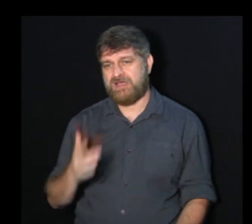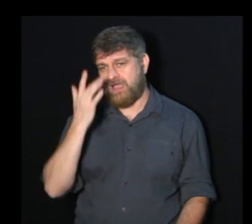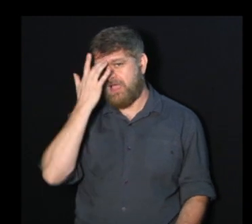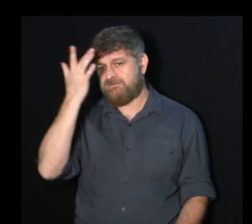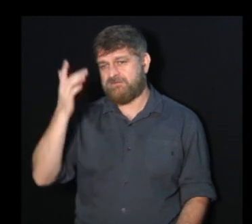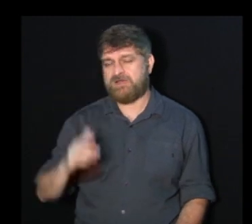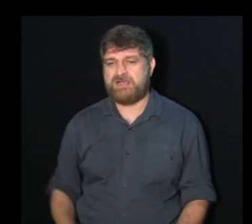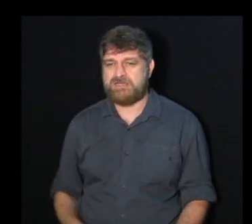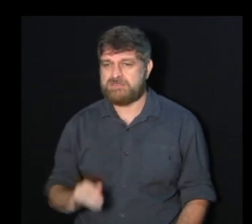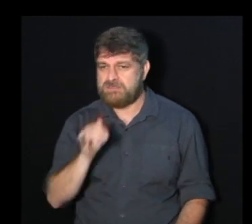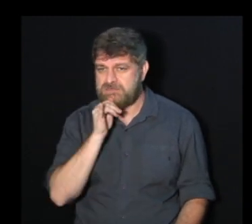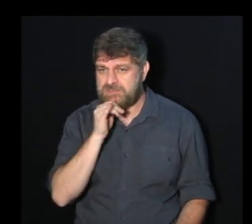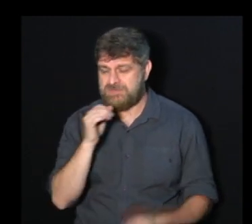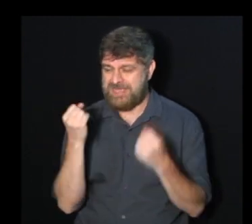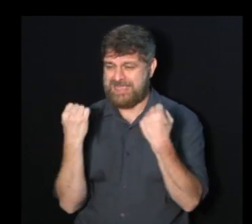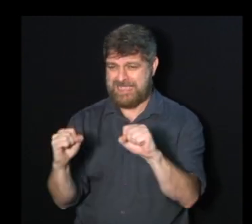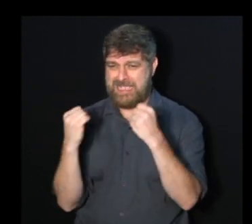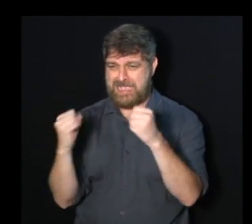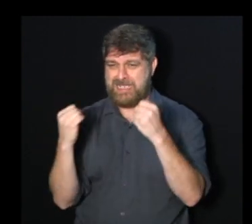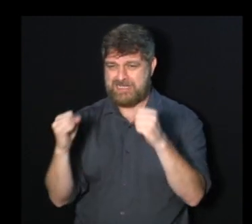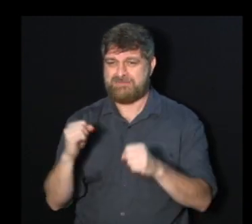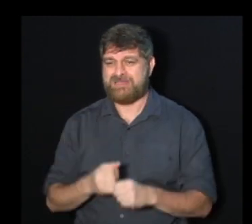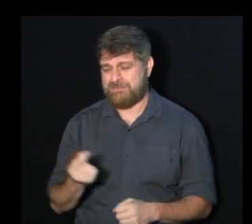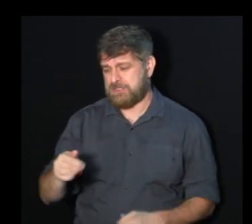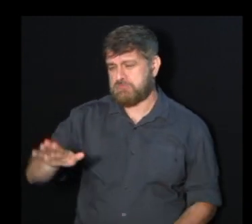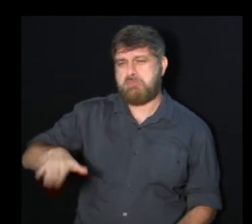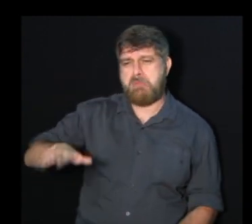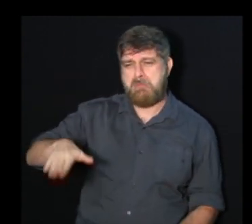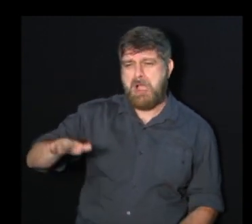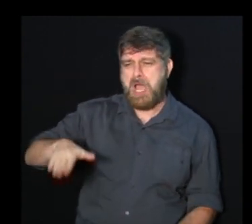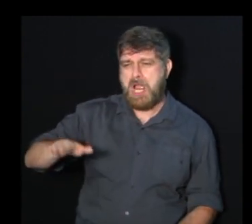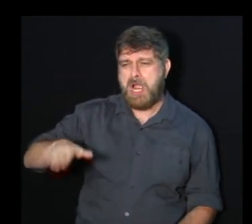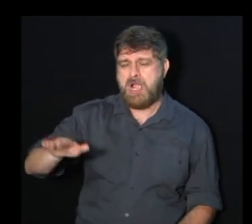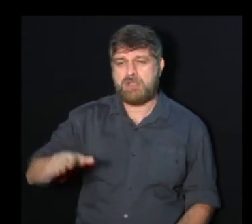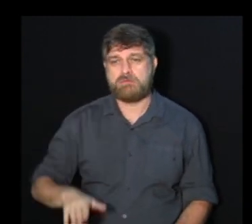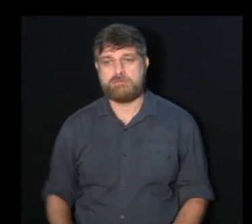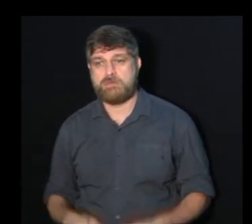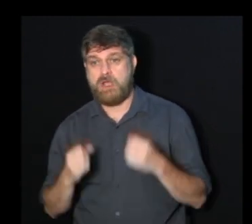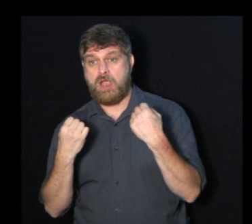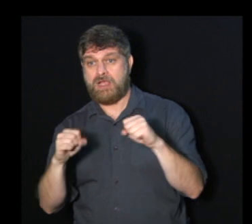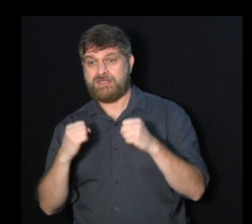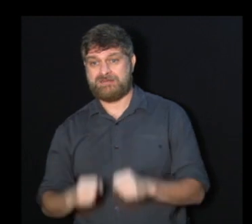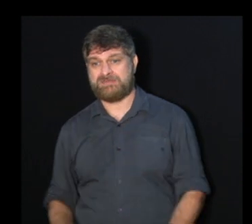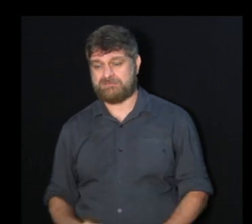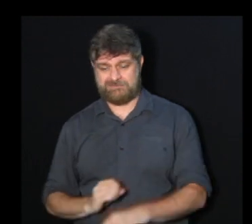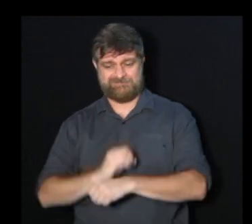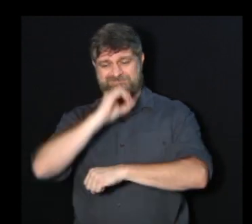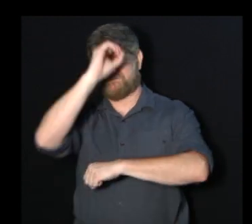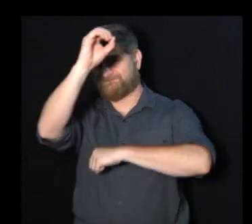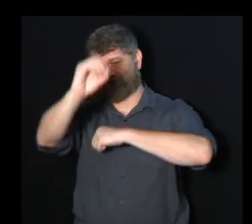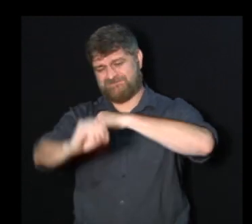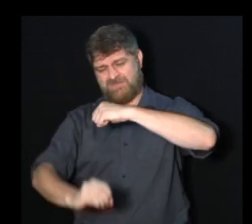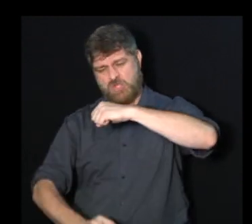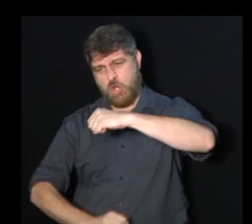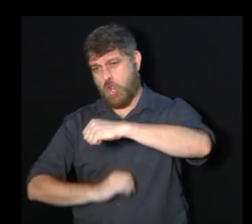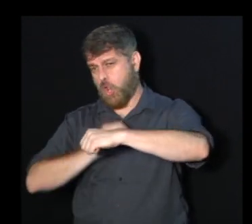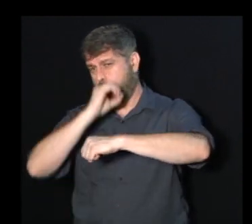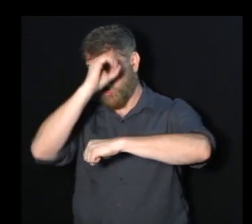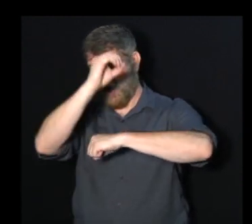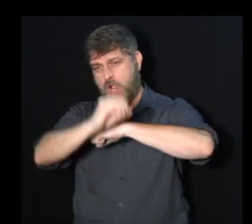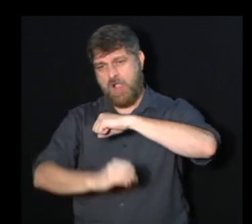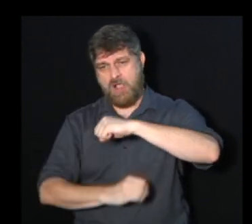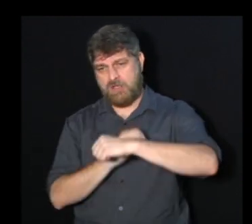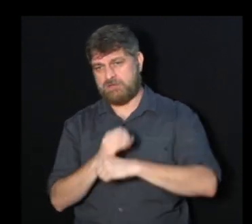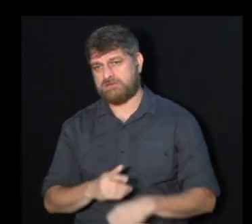Se você pegar academias cada vez mais baratas, academias que ficam abertas até 24 horas. Então, assim, é